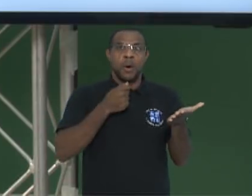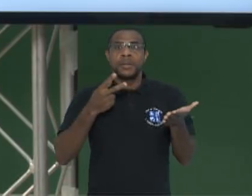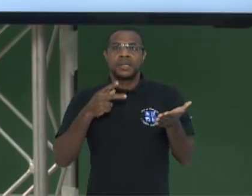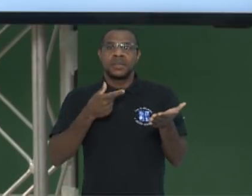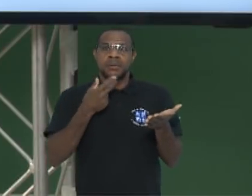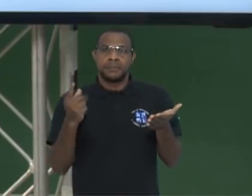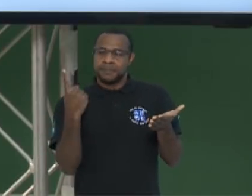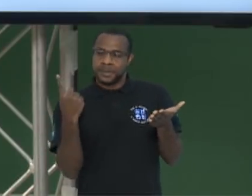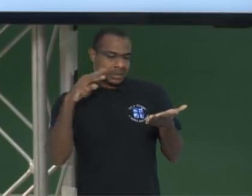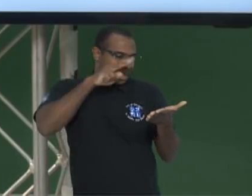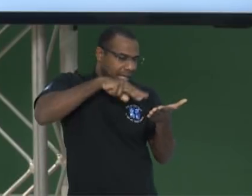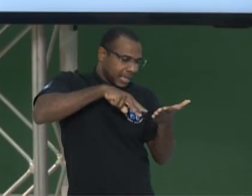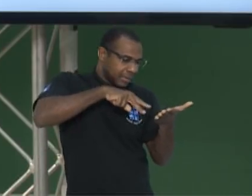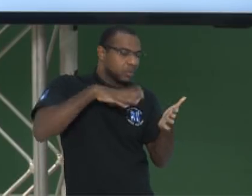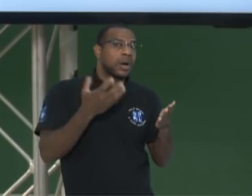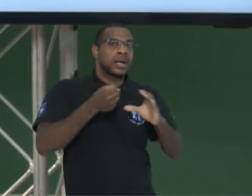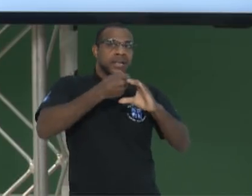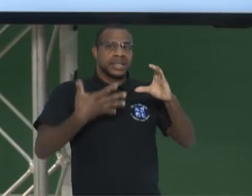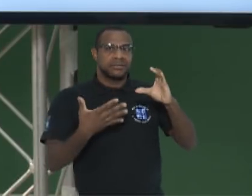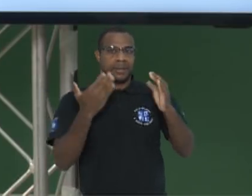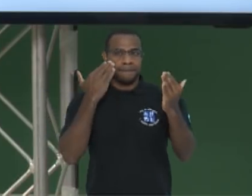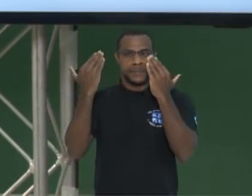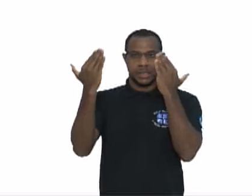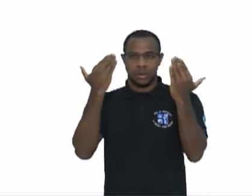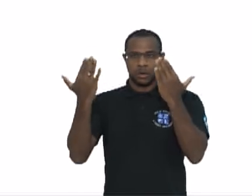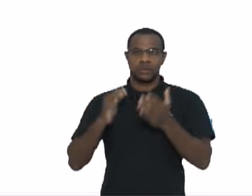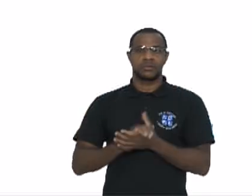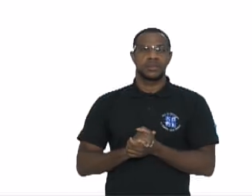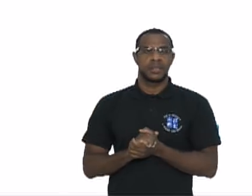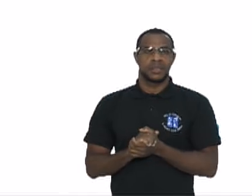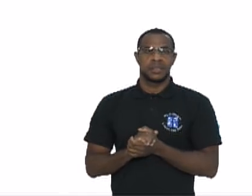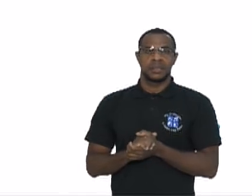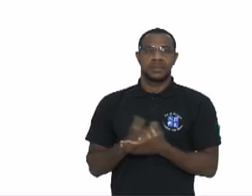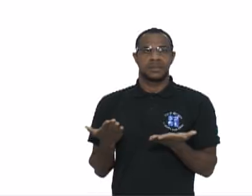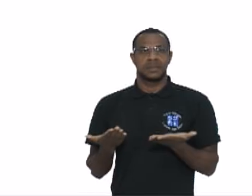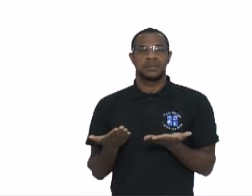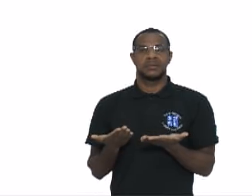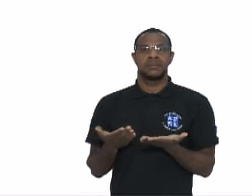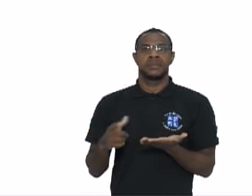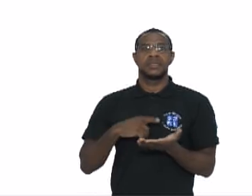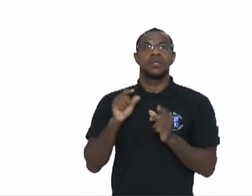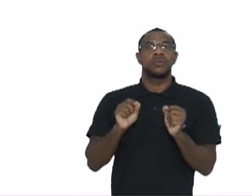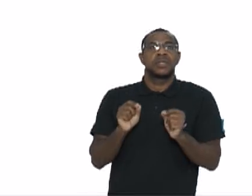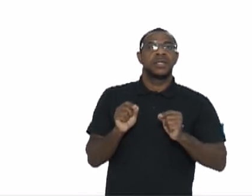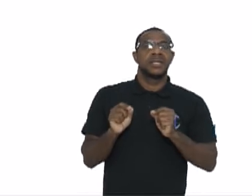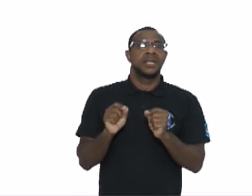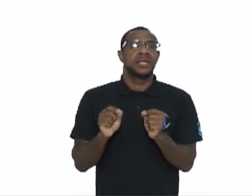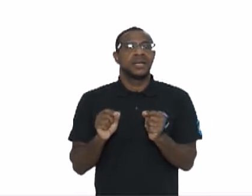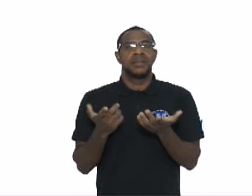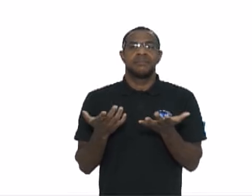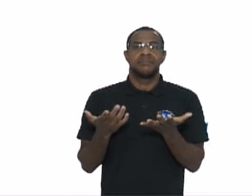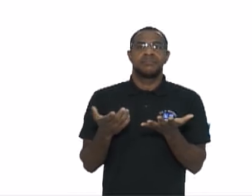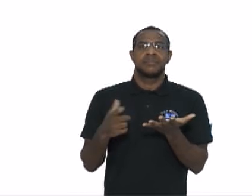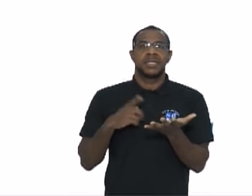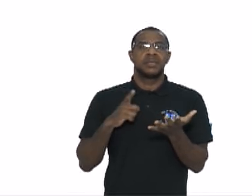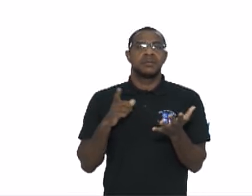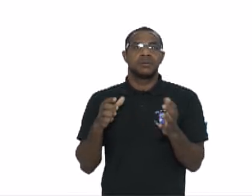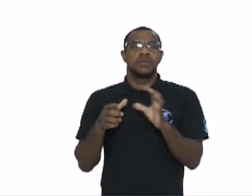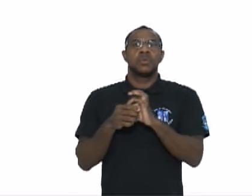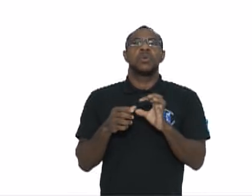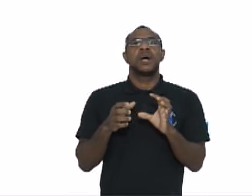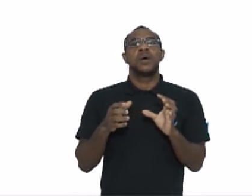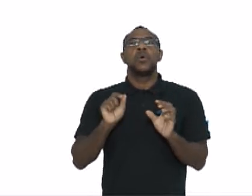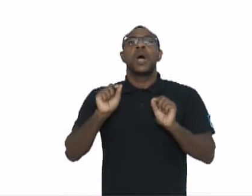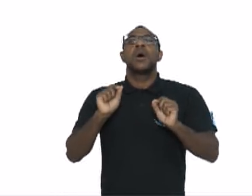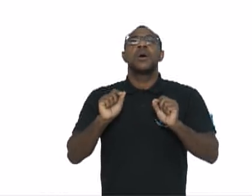essas características psicológicas. Geralmente existe o enredo, né? Então o enredo é a sucessão de